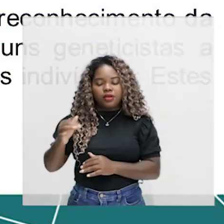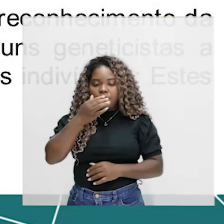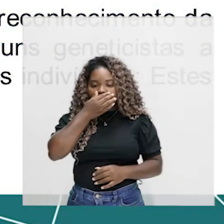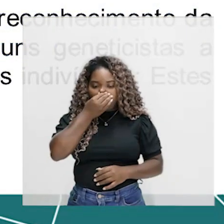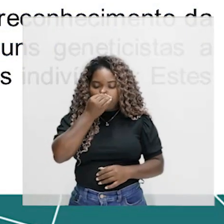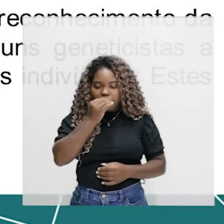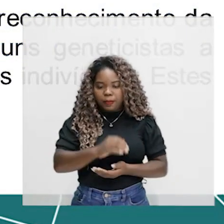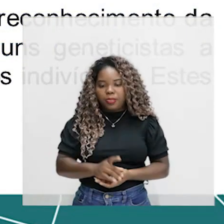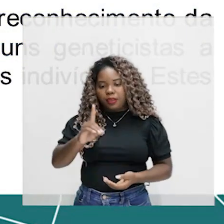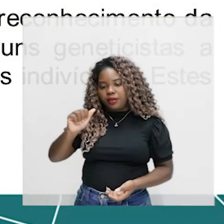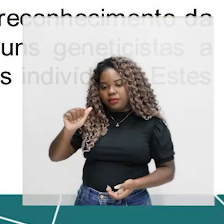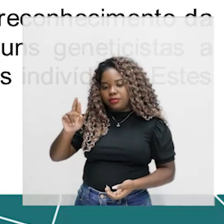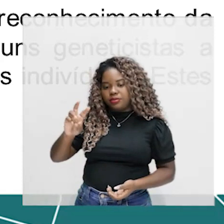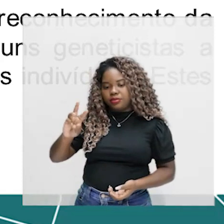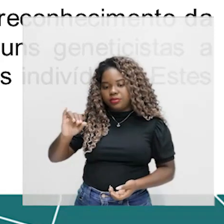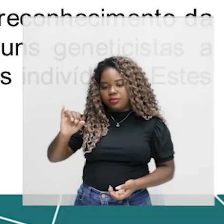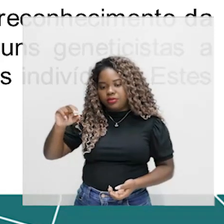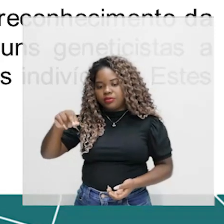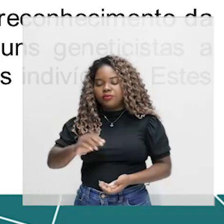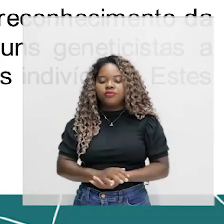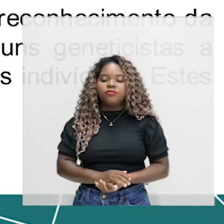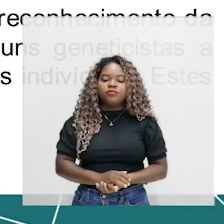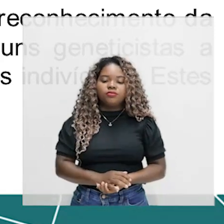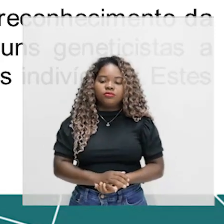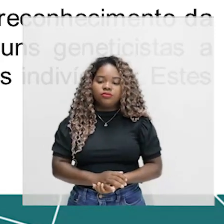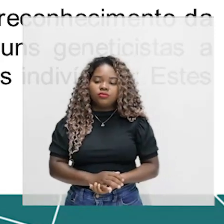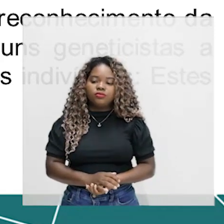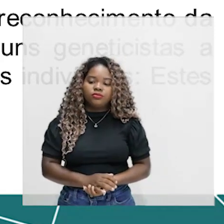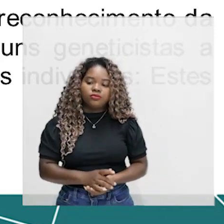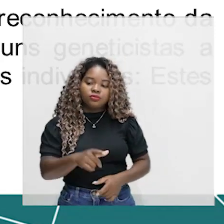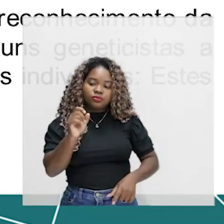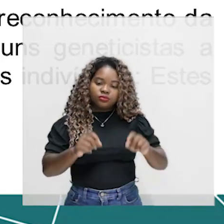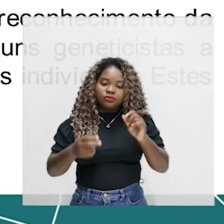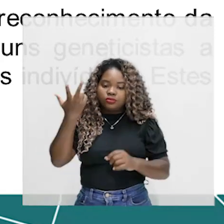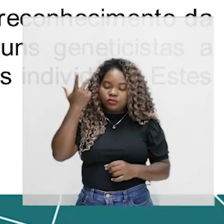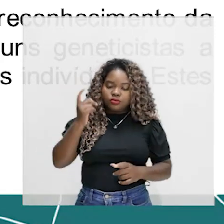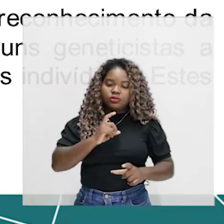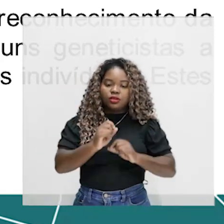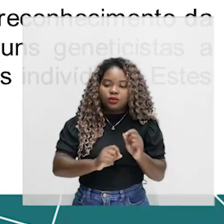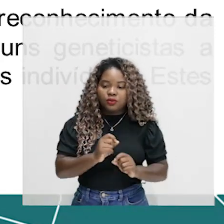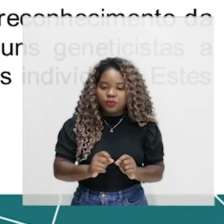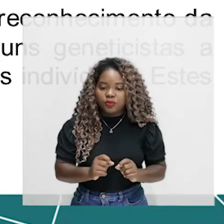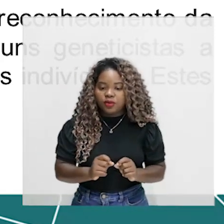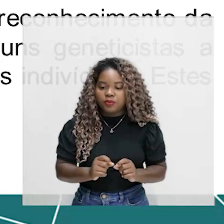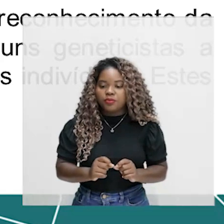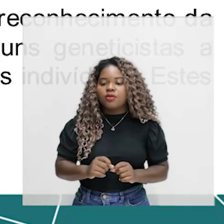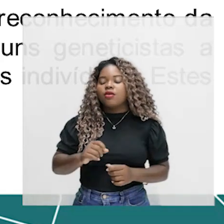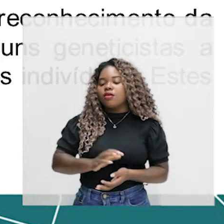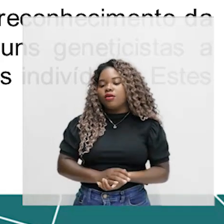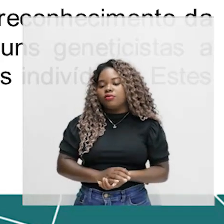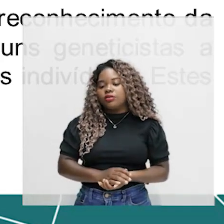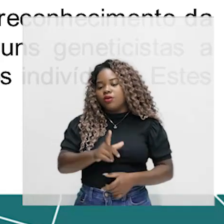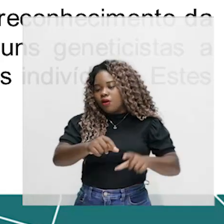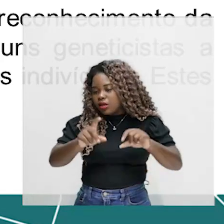para Darwin e a maioria dos naturalistas que o sucederam a seleção natural atua sobre os indivíduos hora